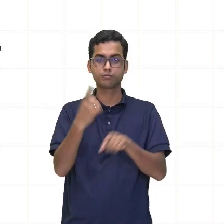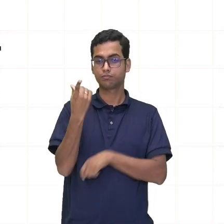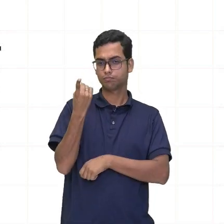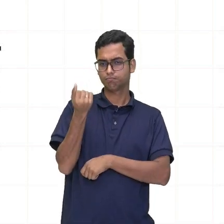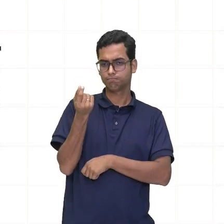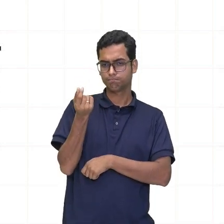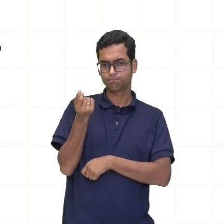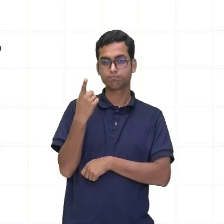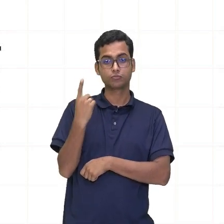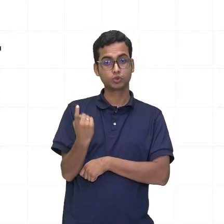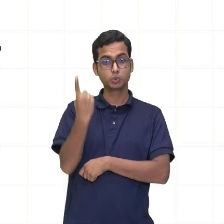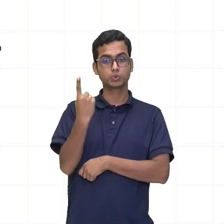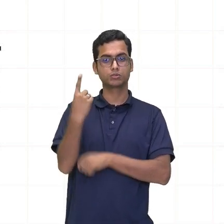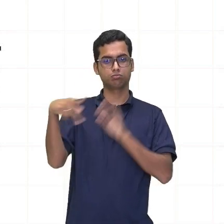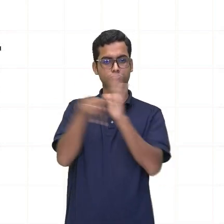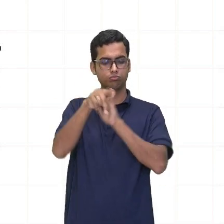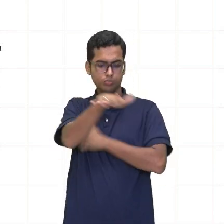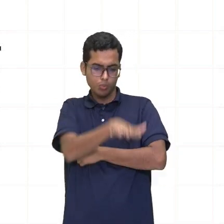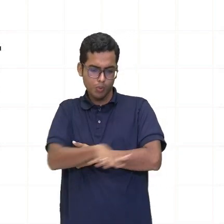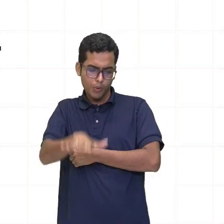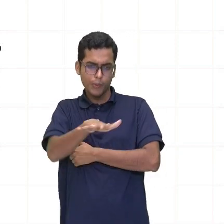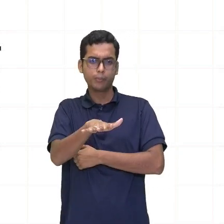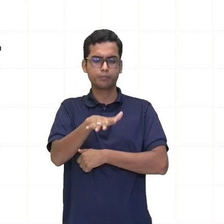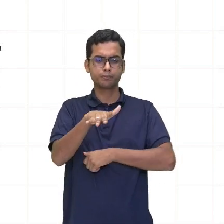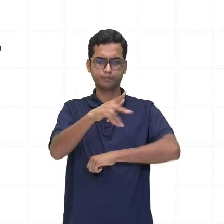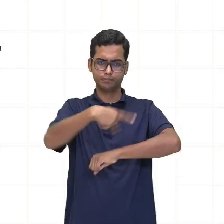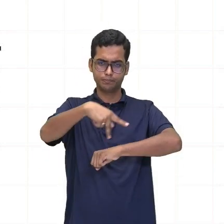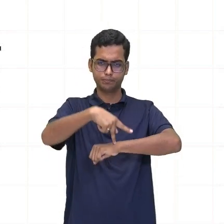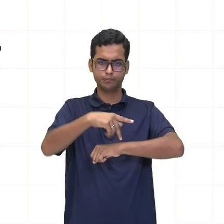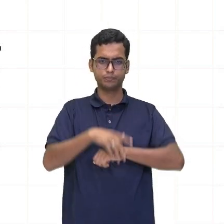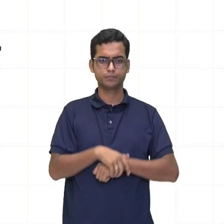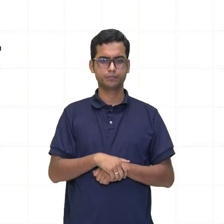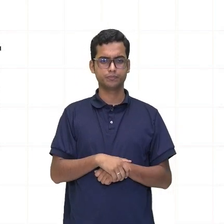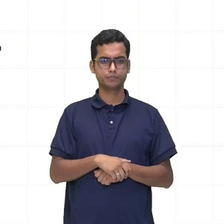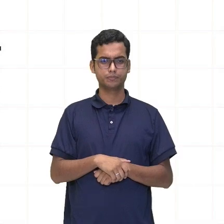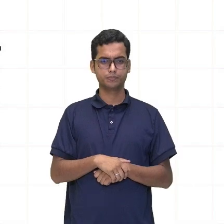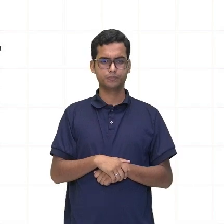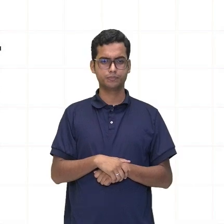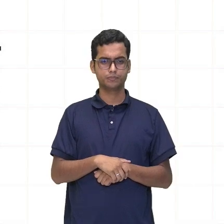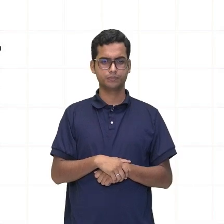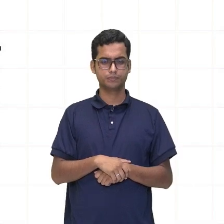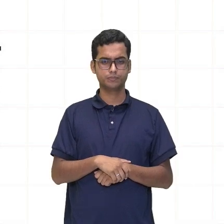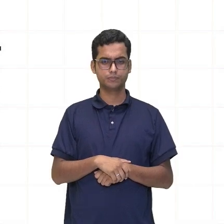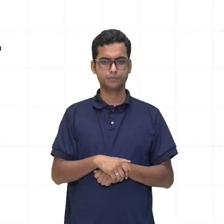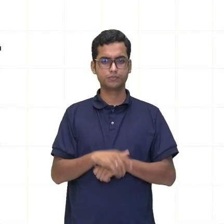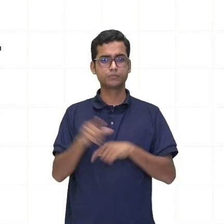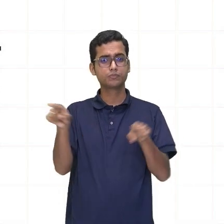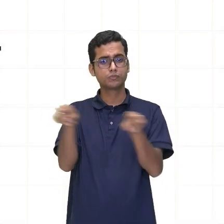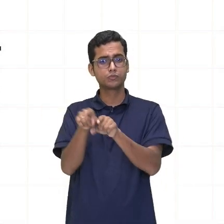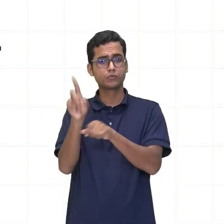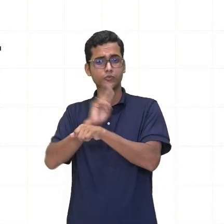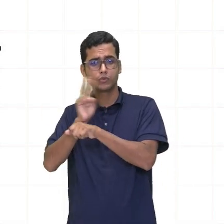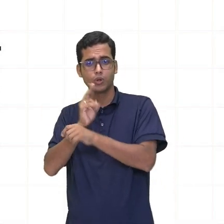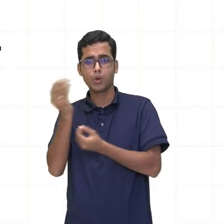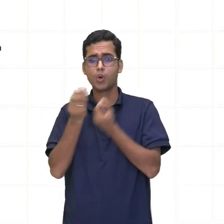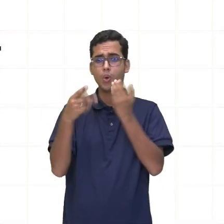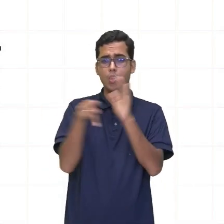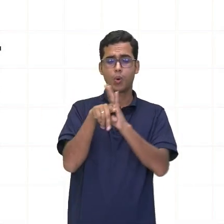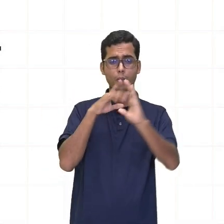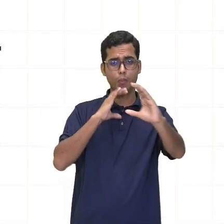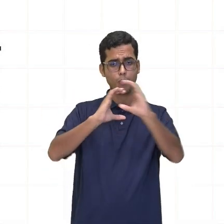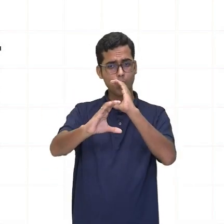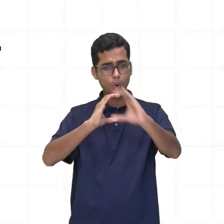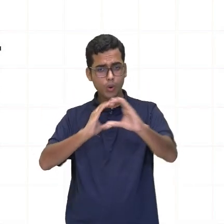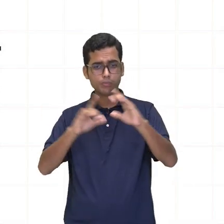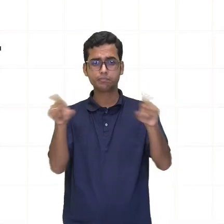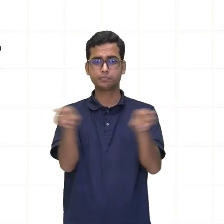uma moeda única dentro do território nacional. Passaram a supervisionar as vias de comunicação e